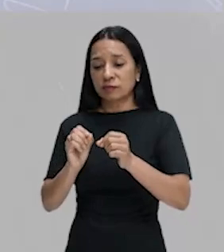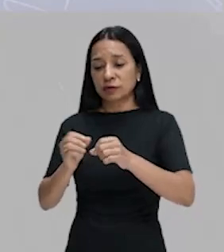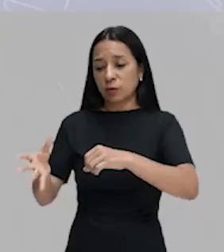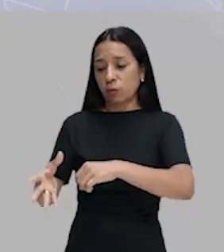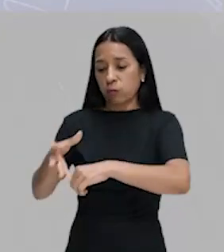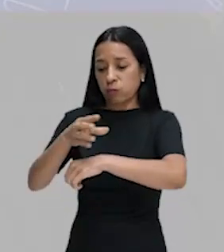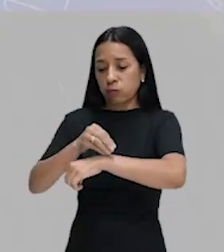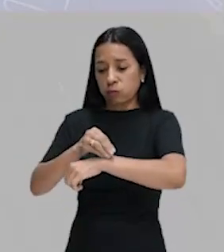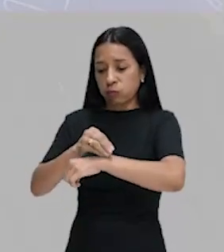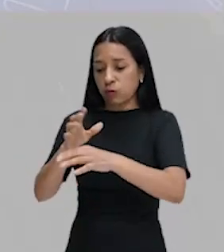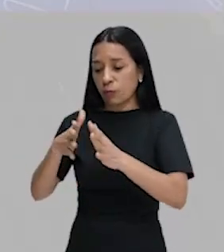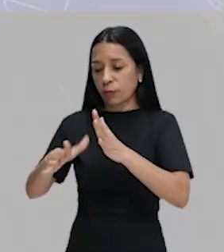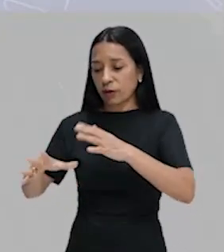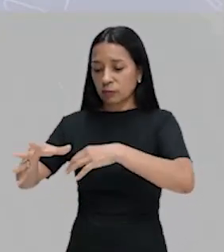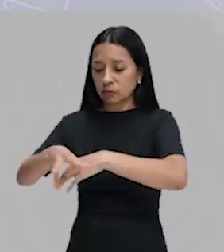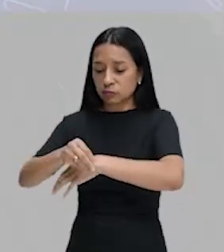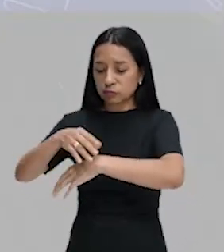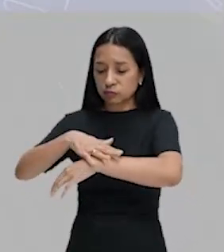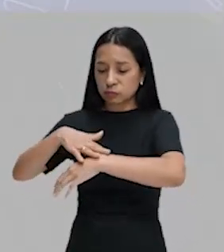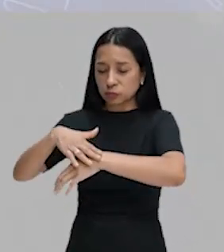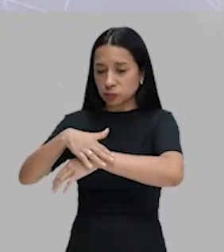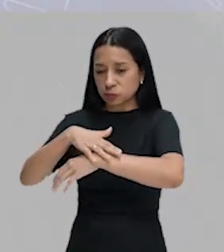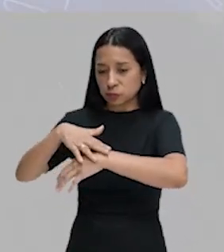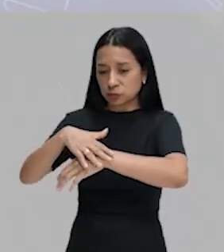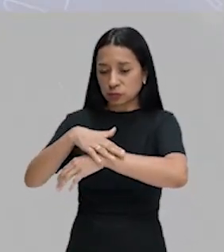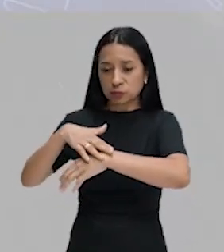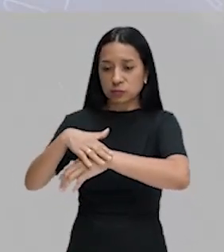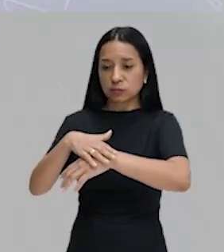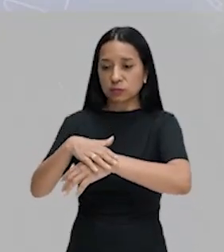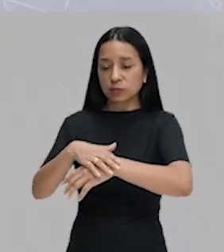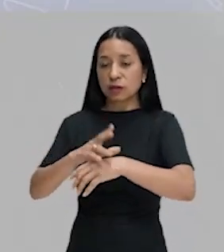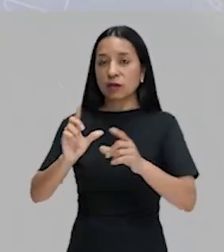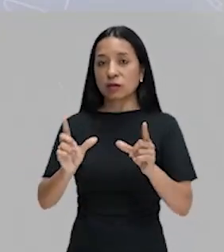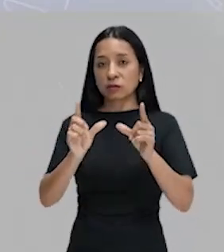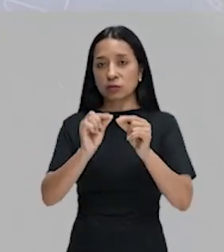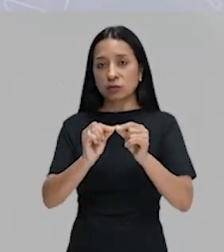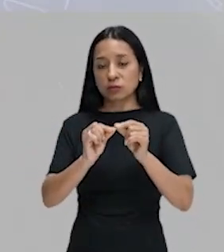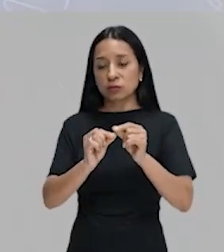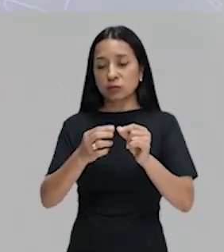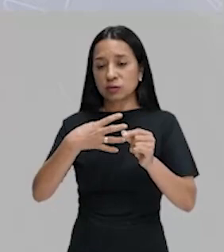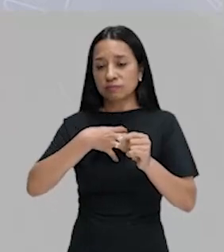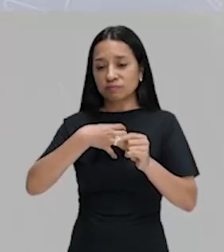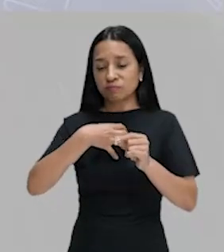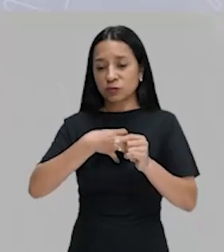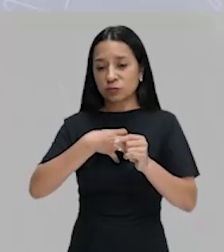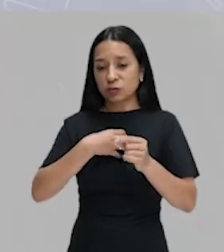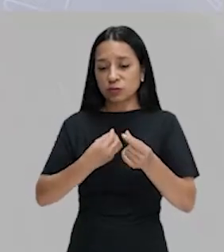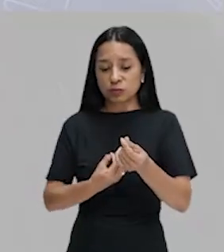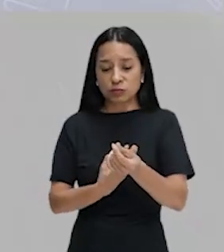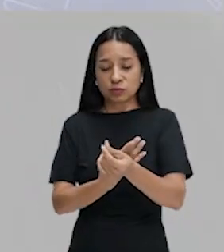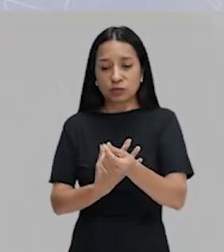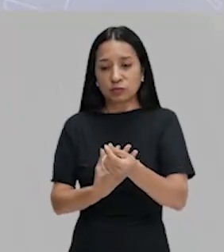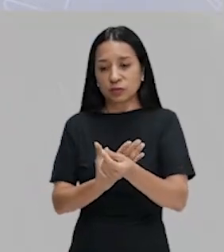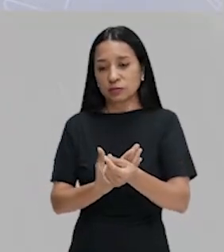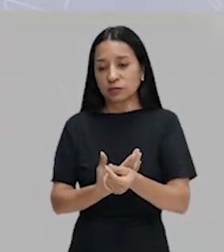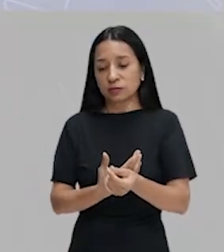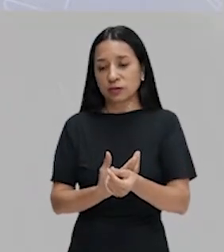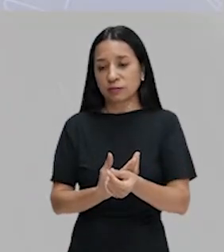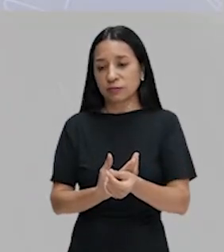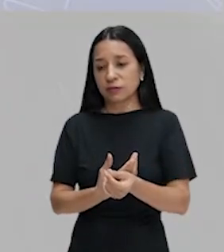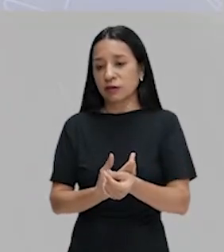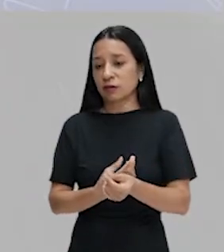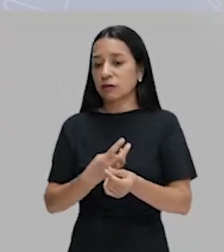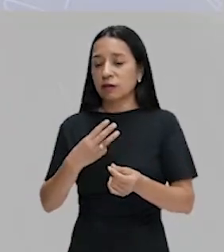tá? Vai lavar com a água do mar, vai fazer uma compressazinha para poder diminuir a sensação de queimadura. Não lave com água doce.